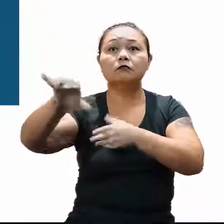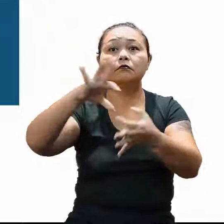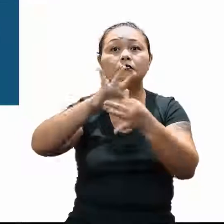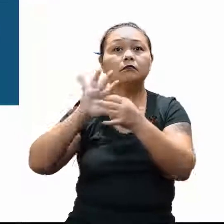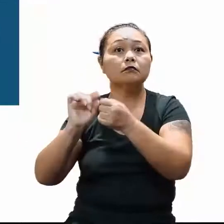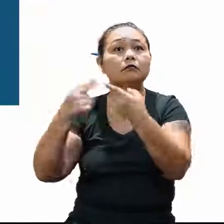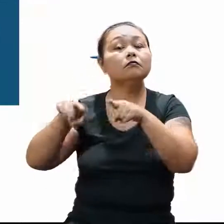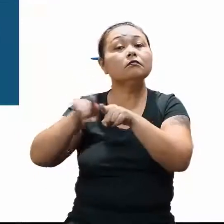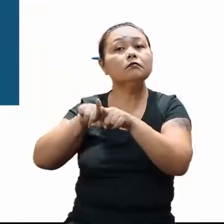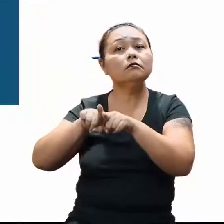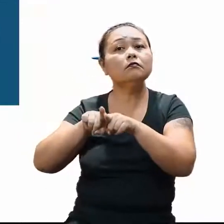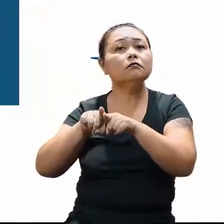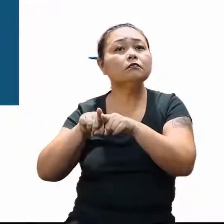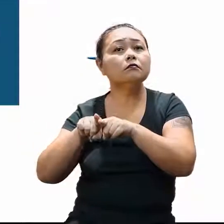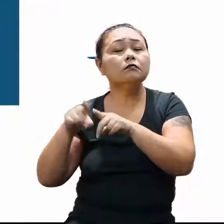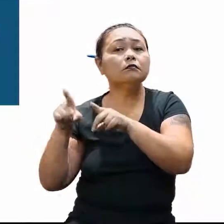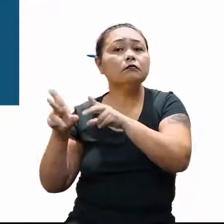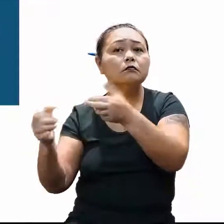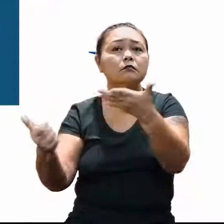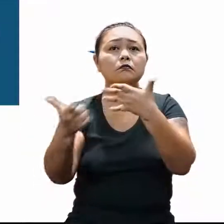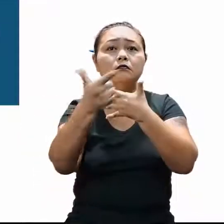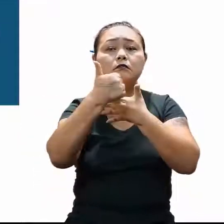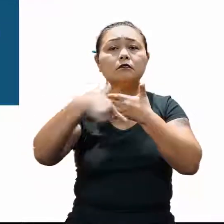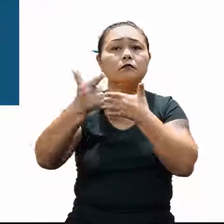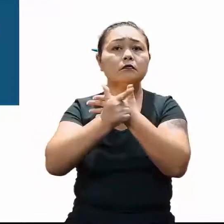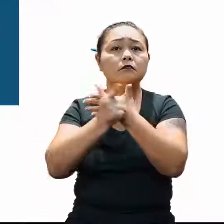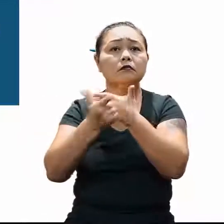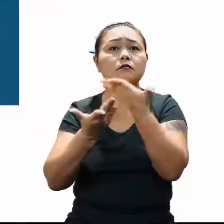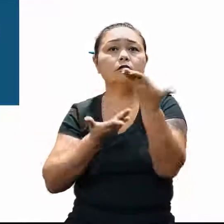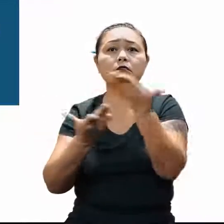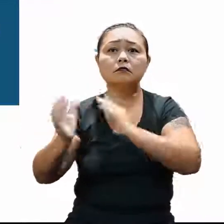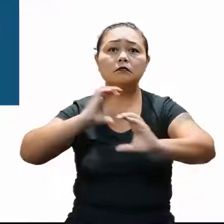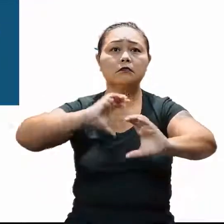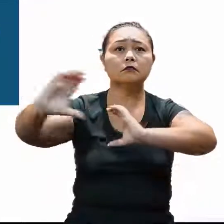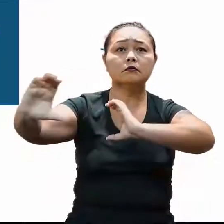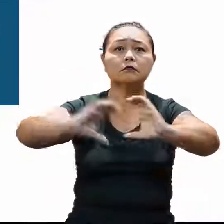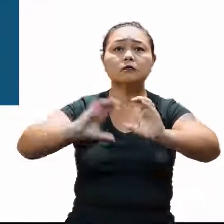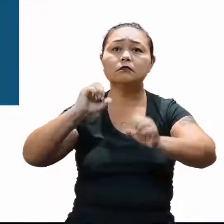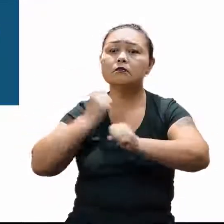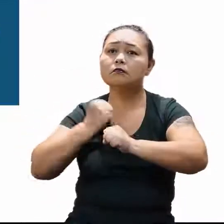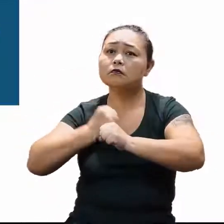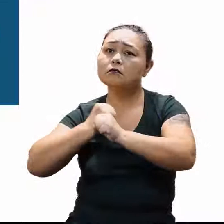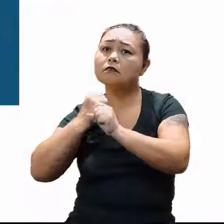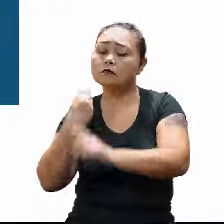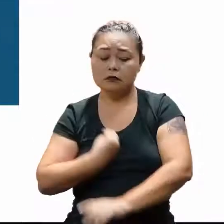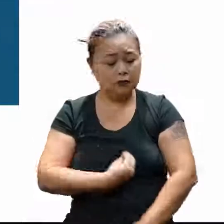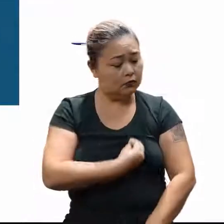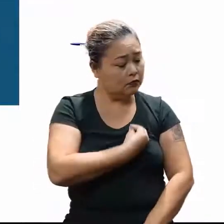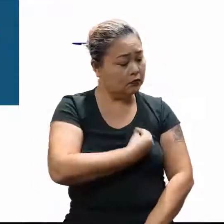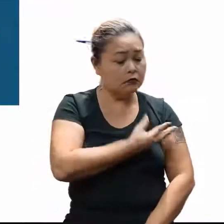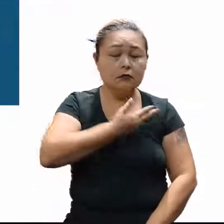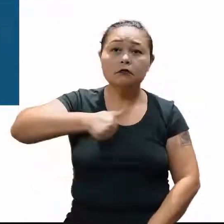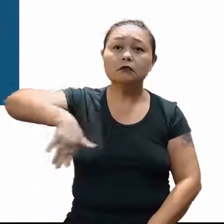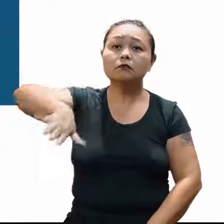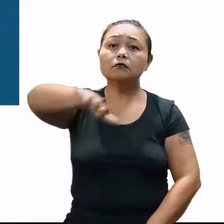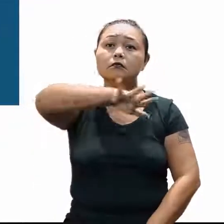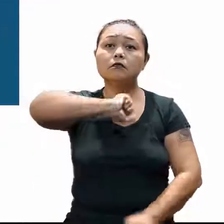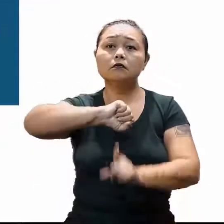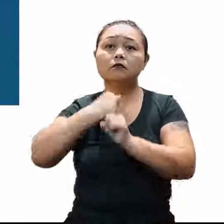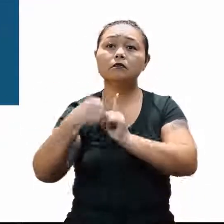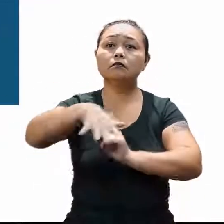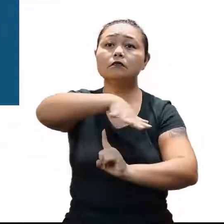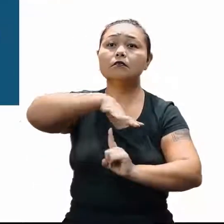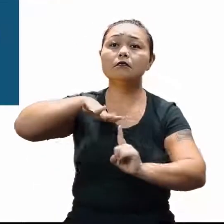diferentes contextos e identificar o papel dos meios de comunicação na construção da